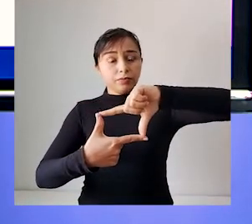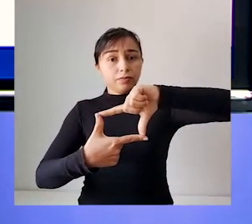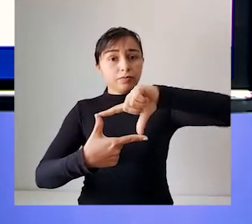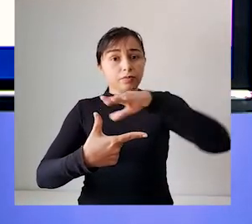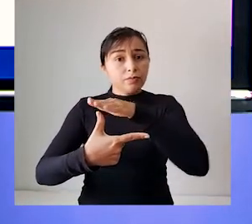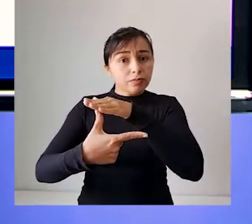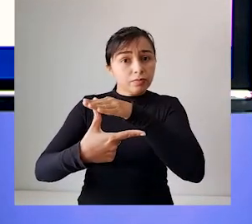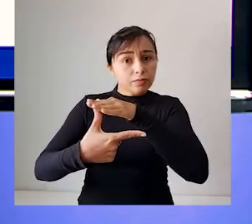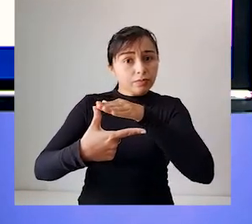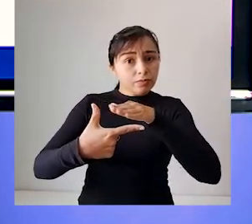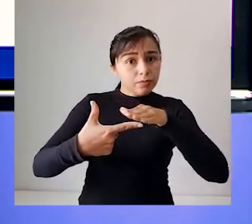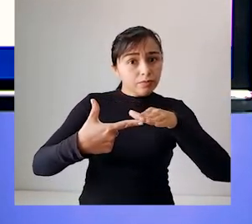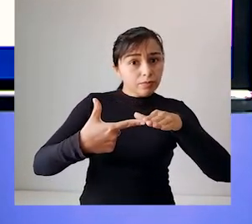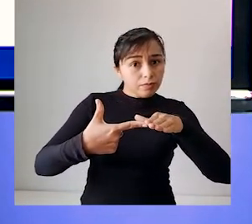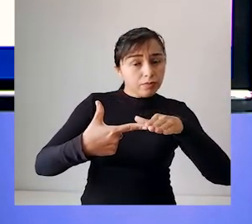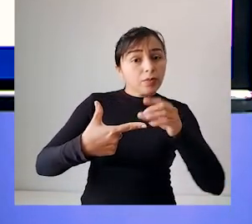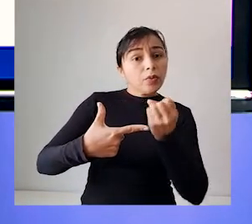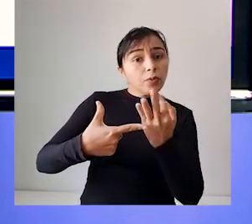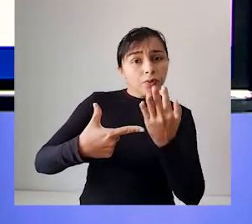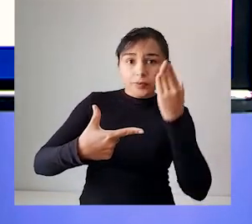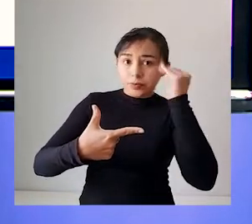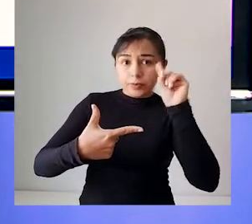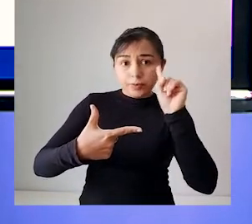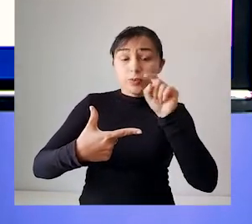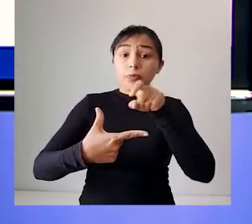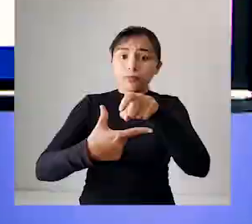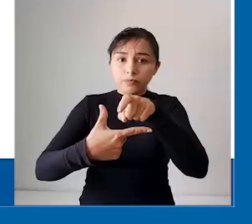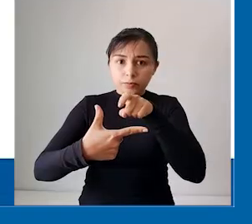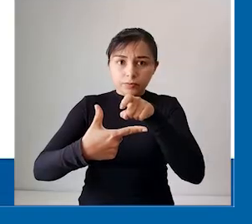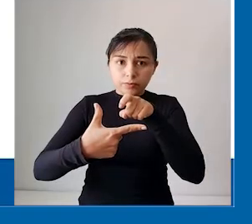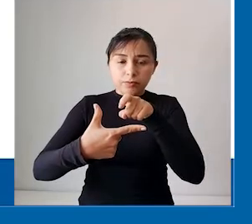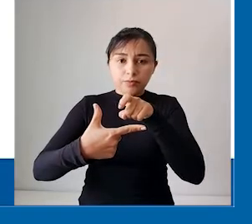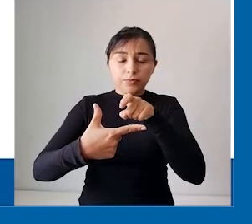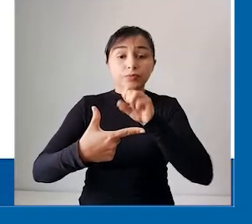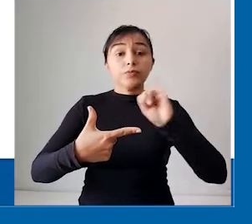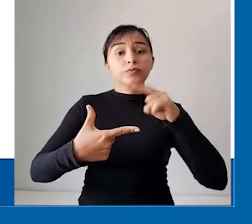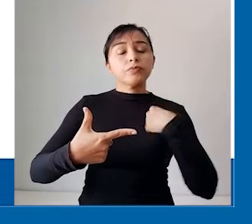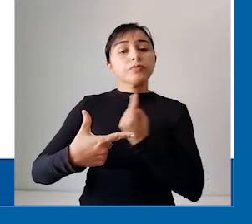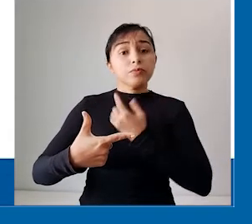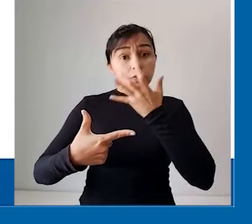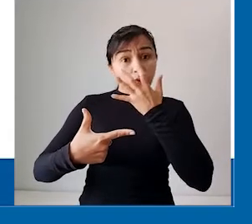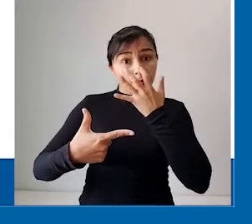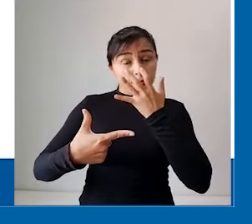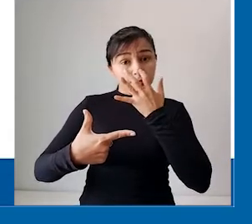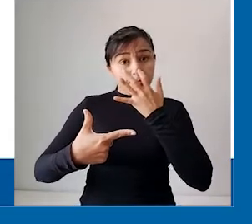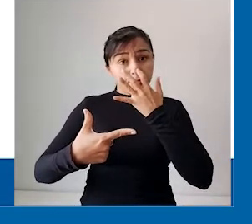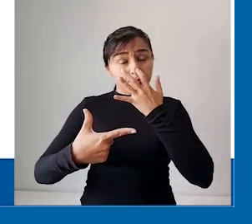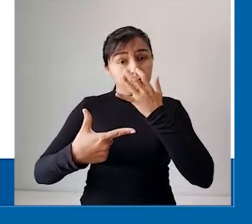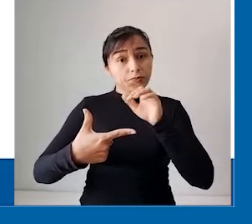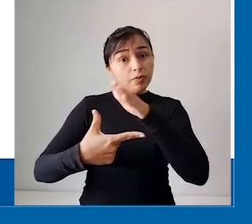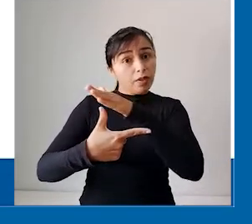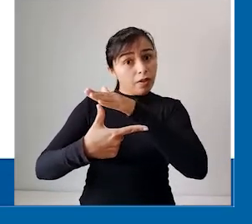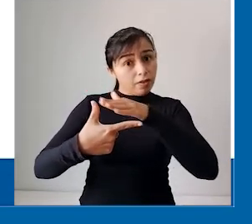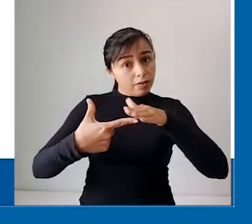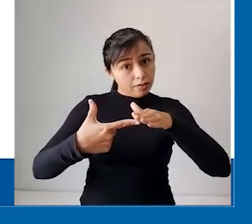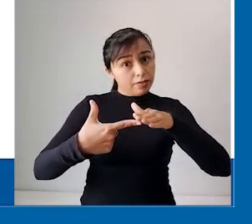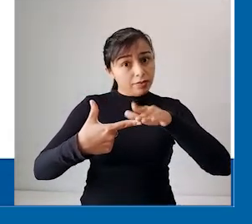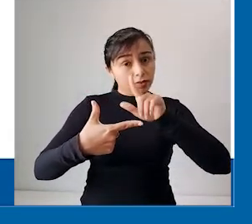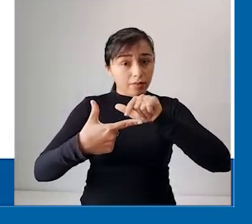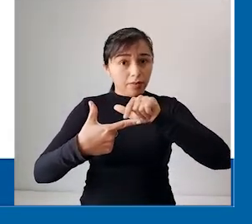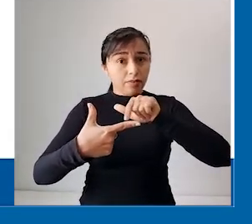essa diagonal. Então vamos chamar ela de x. Se observarmos, aqui a gente tem um